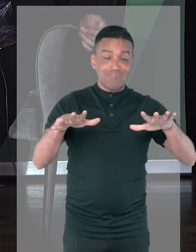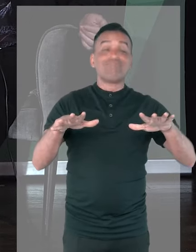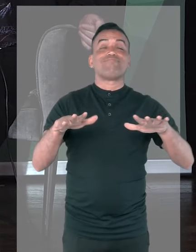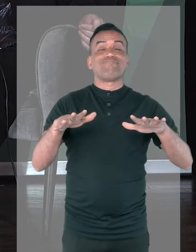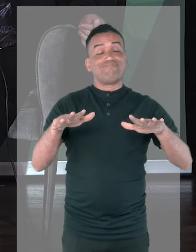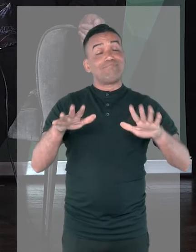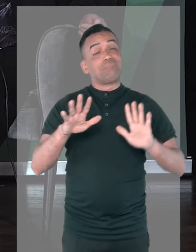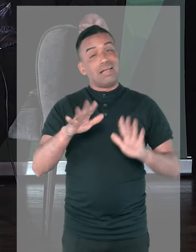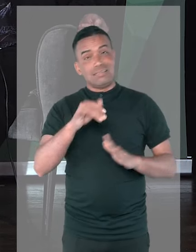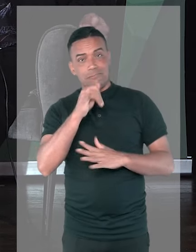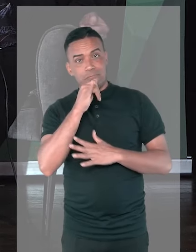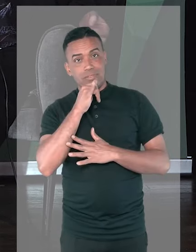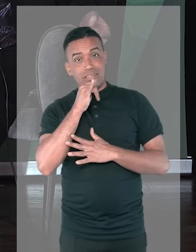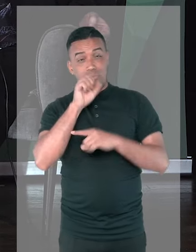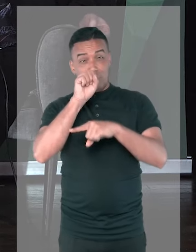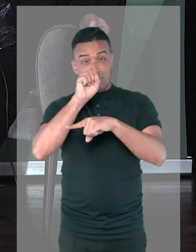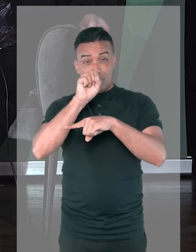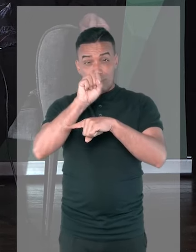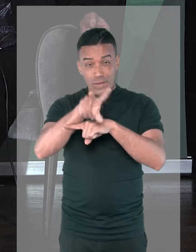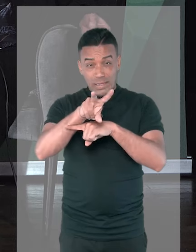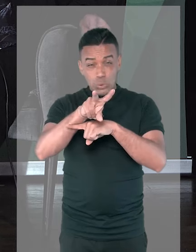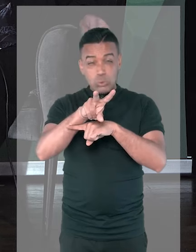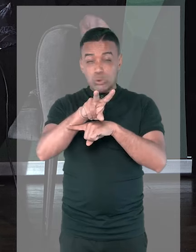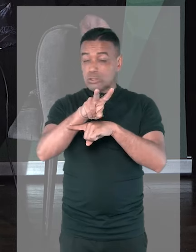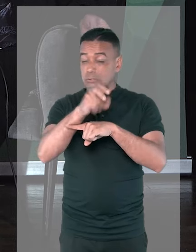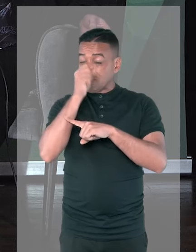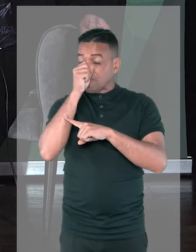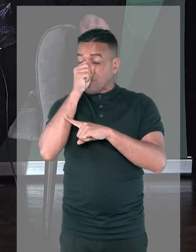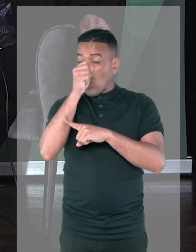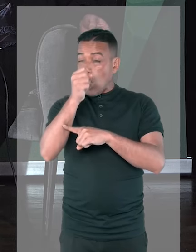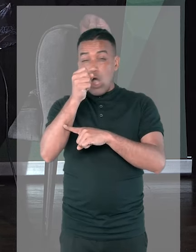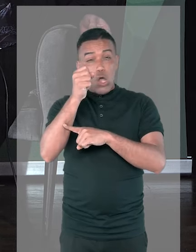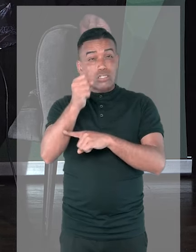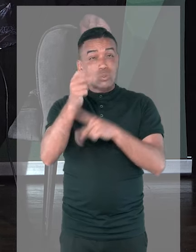que um vírus letal desse tipo